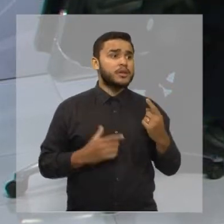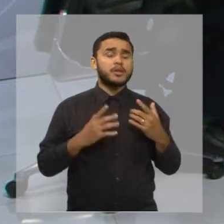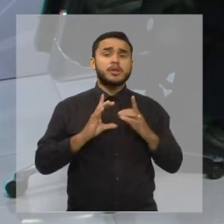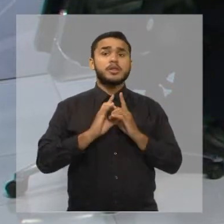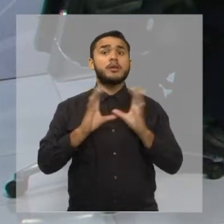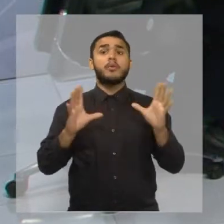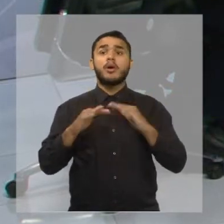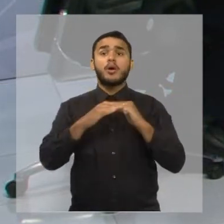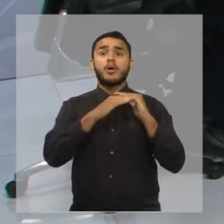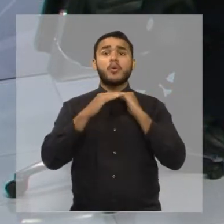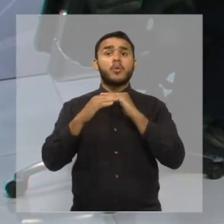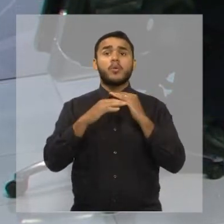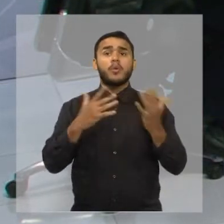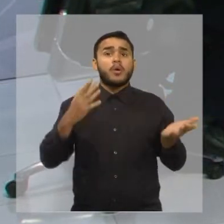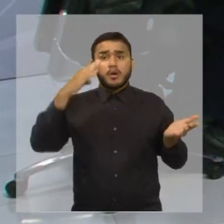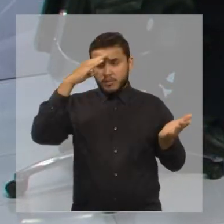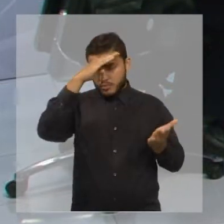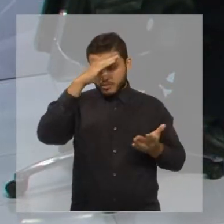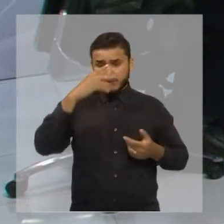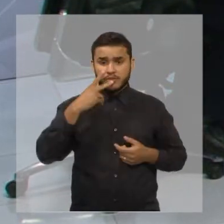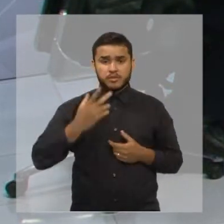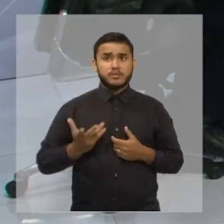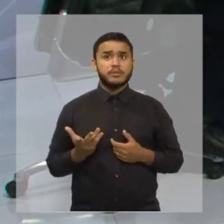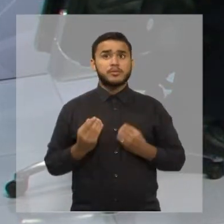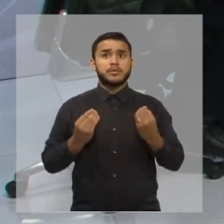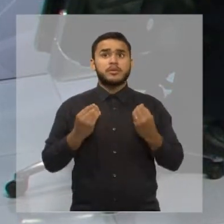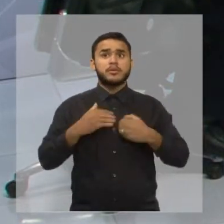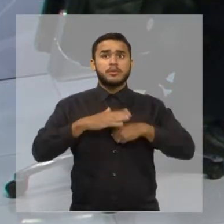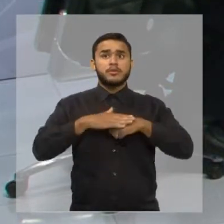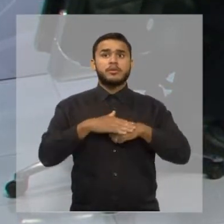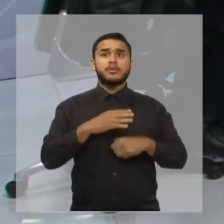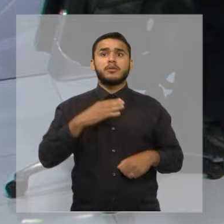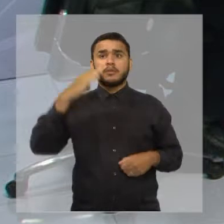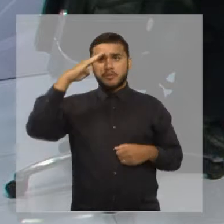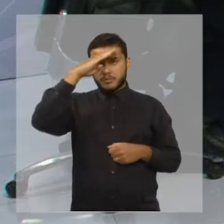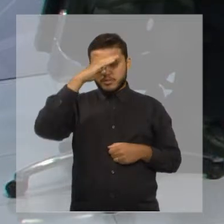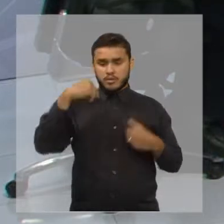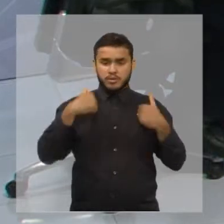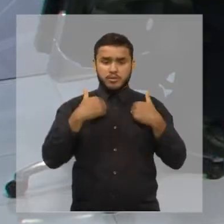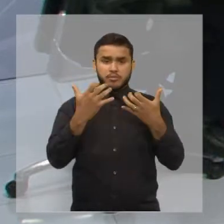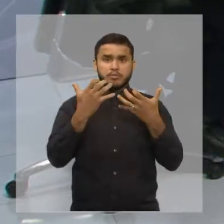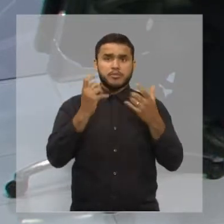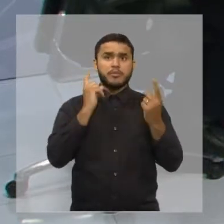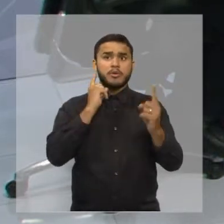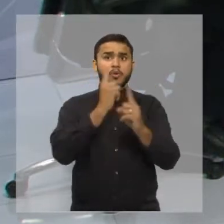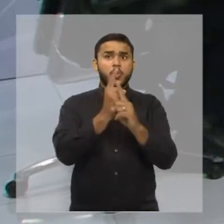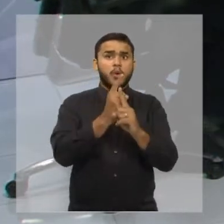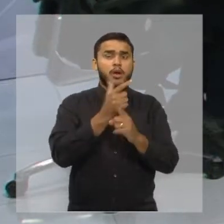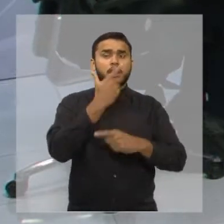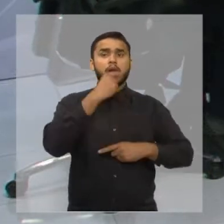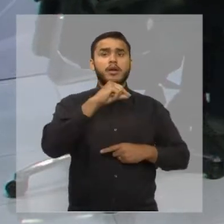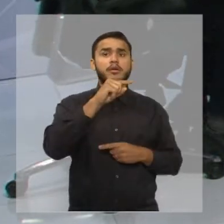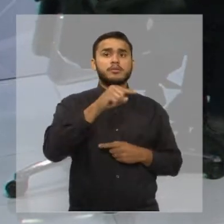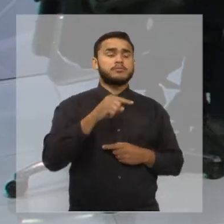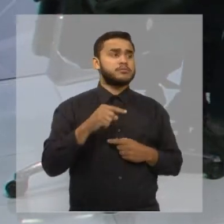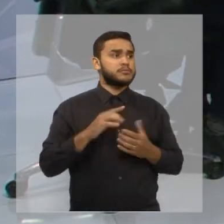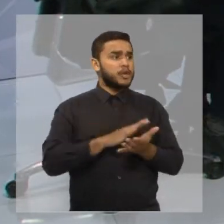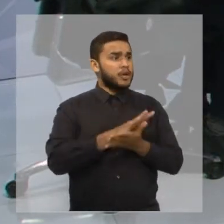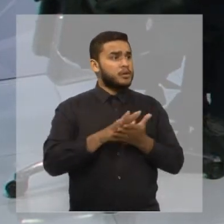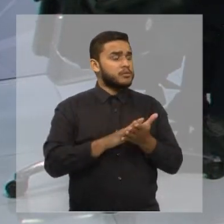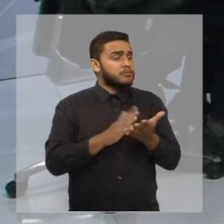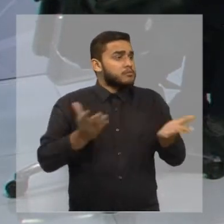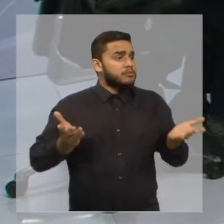Nem a vítima quis buscar apurar isso de fato, né? Vamos por parte, né? Como o estripador. Sobre as frases